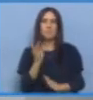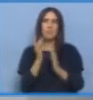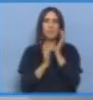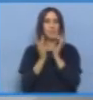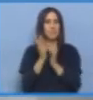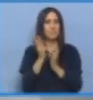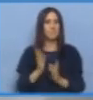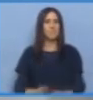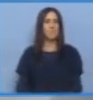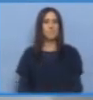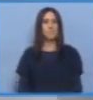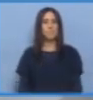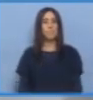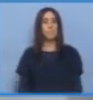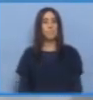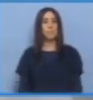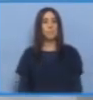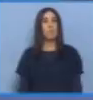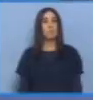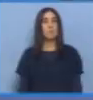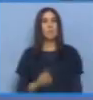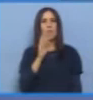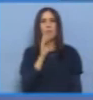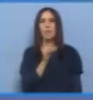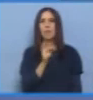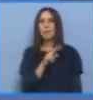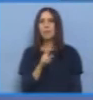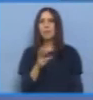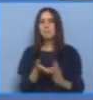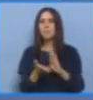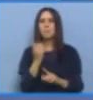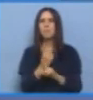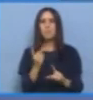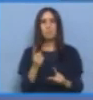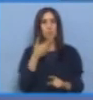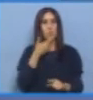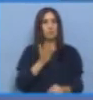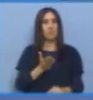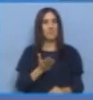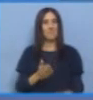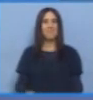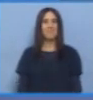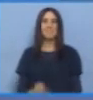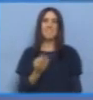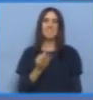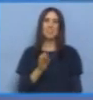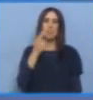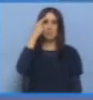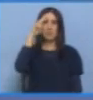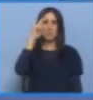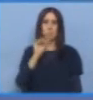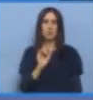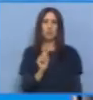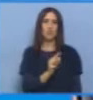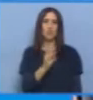Jesus. No caso, Lara, o que é que levou a partir também? Porque já fez essa experiência, não é? Sim, já estive em Moçambique durante